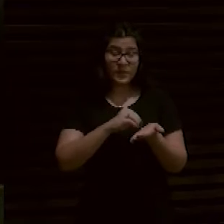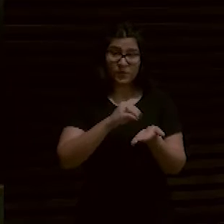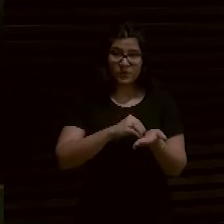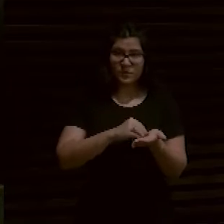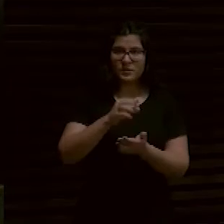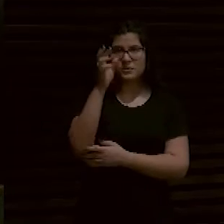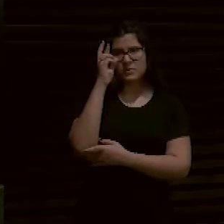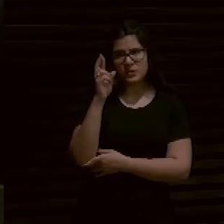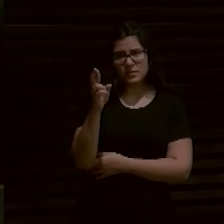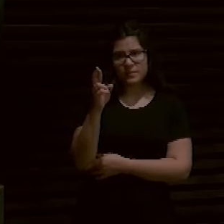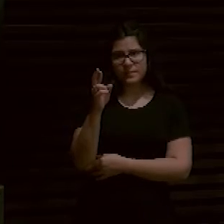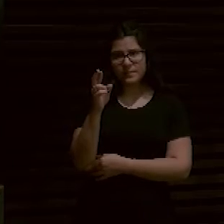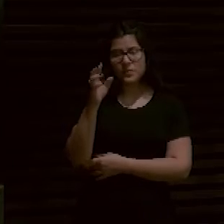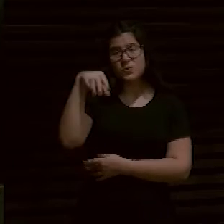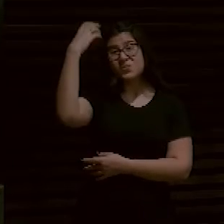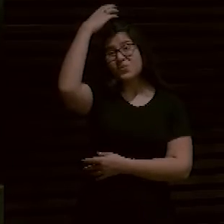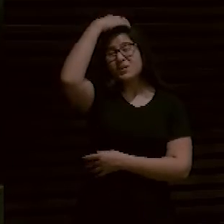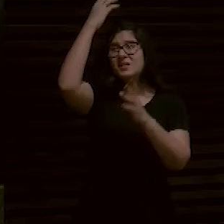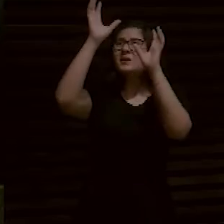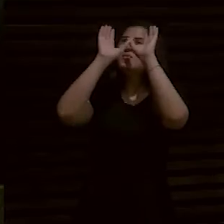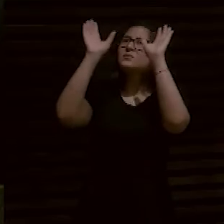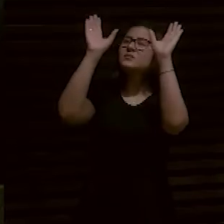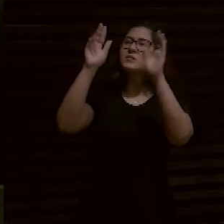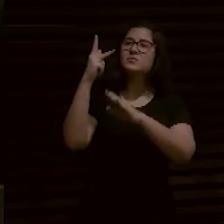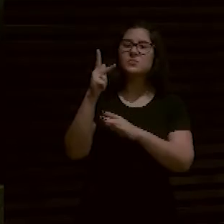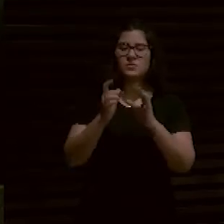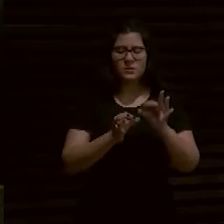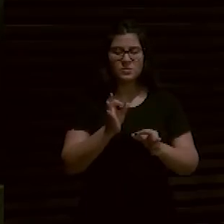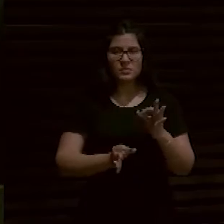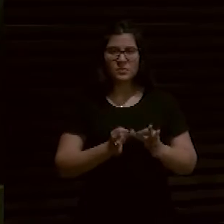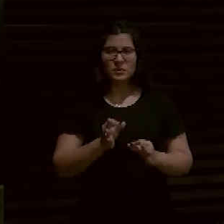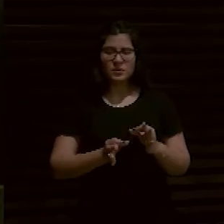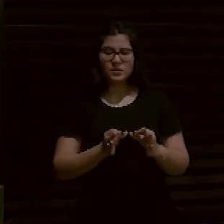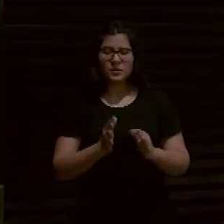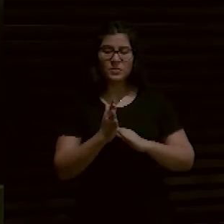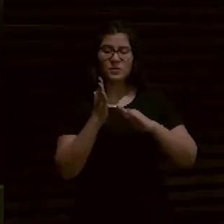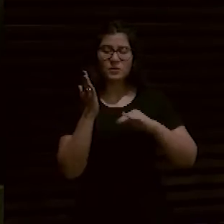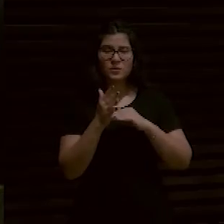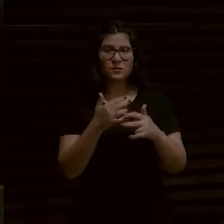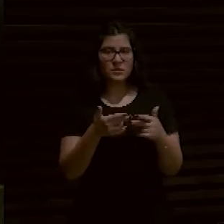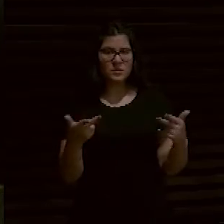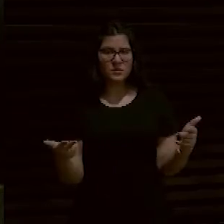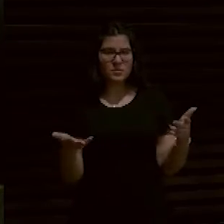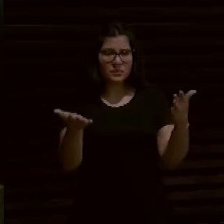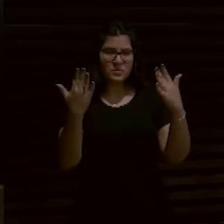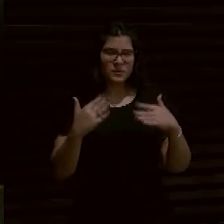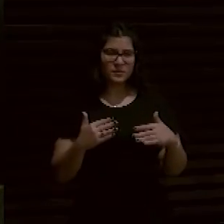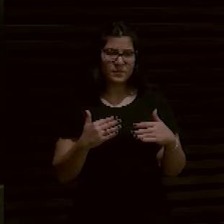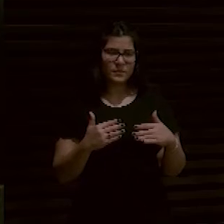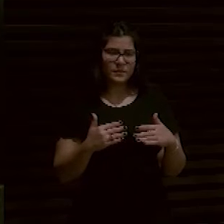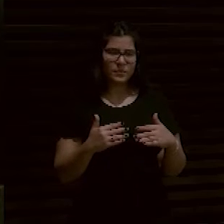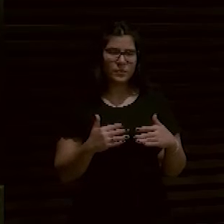o reino dos céus e a sua justiça, e todas as demais coisas vos serão acrescentadas.